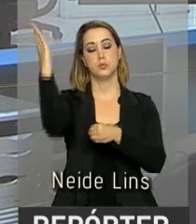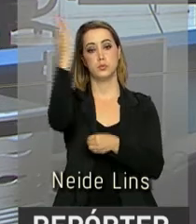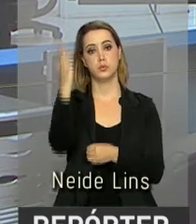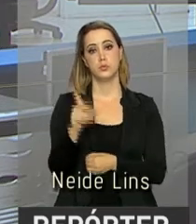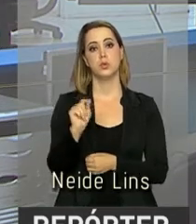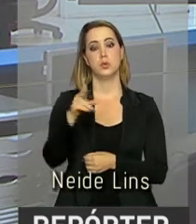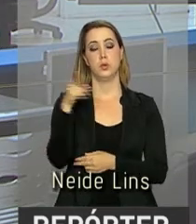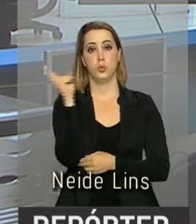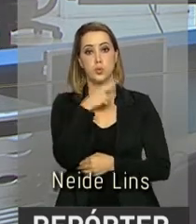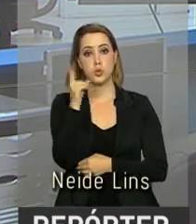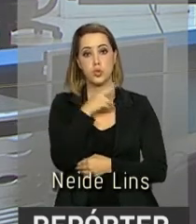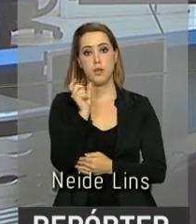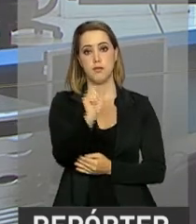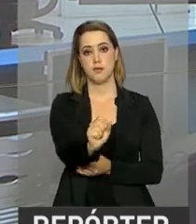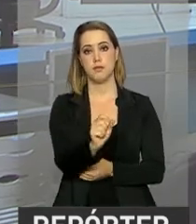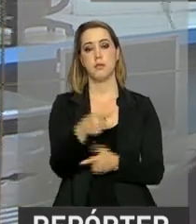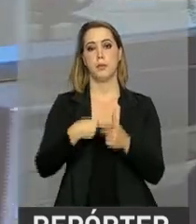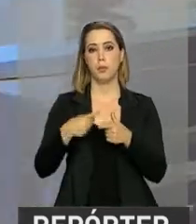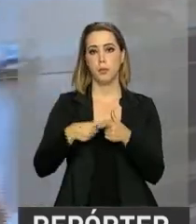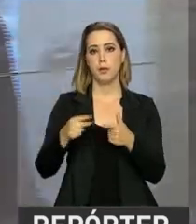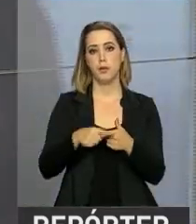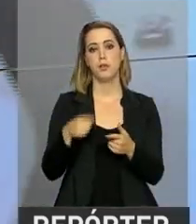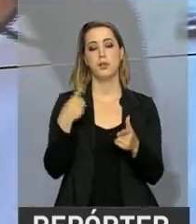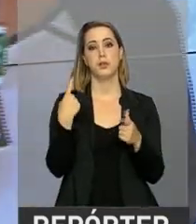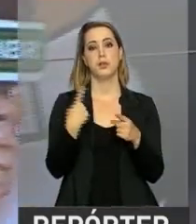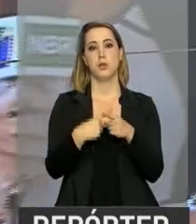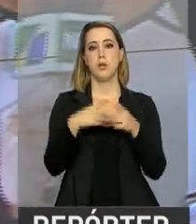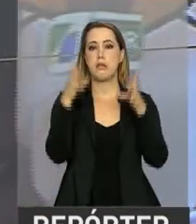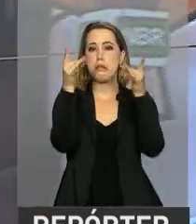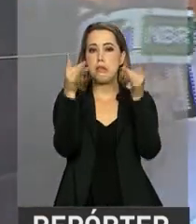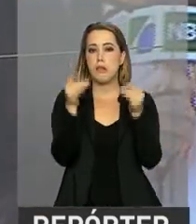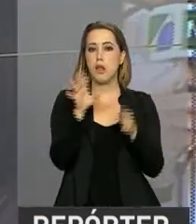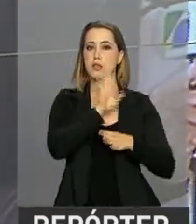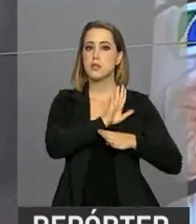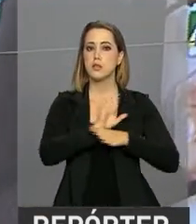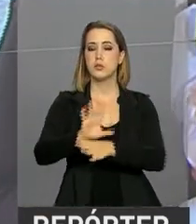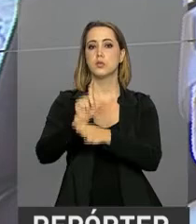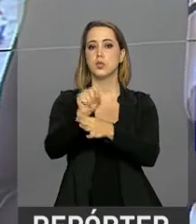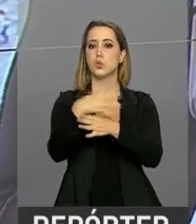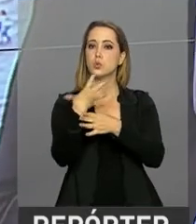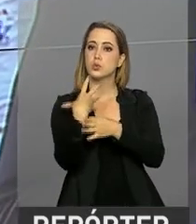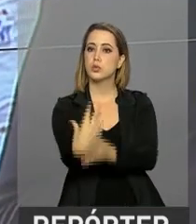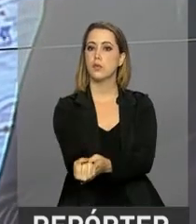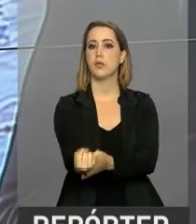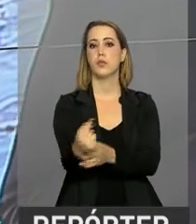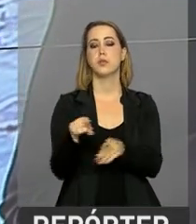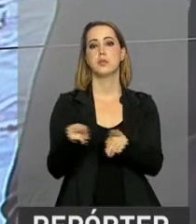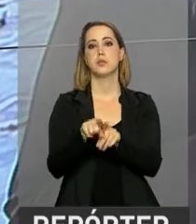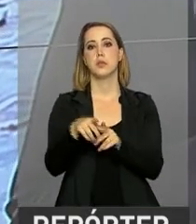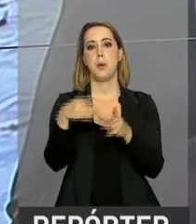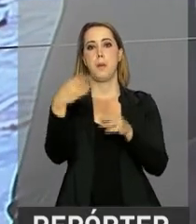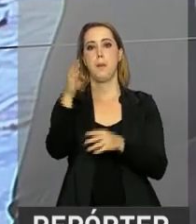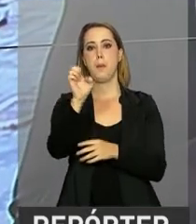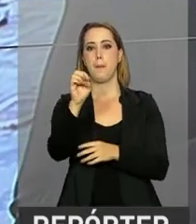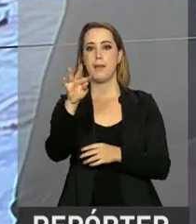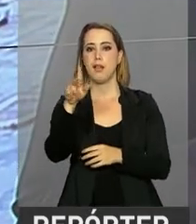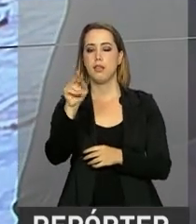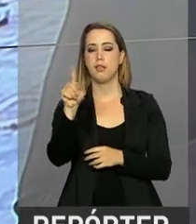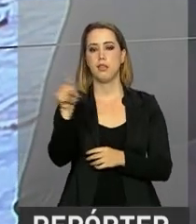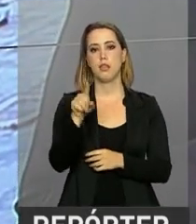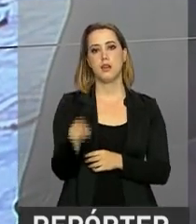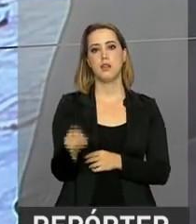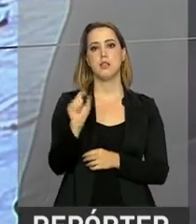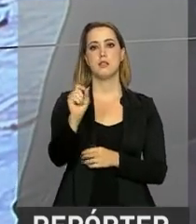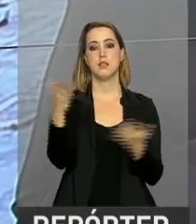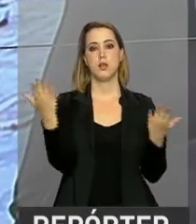estão em estado de emergência. E quem tem os detalhes sobre esse, que tipo de ajuda eles vão receber é a repórter Beatriz Amiden, ao vivo.